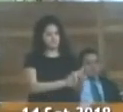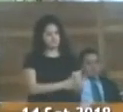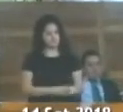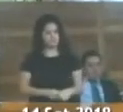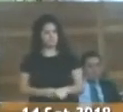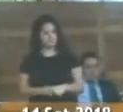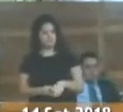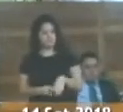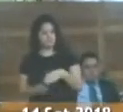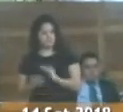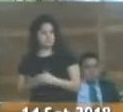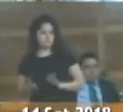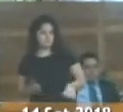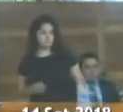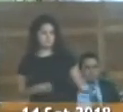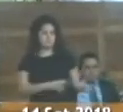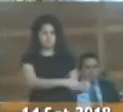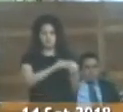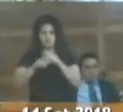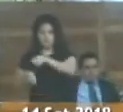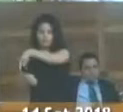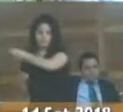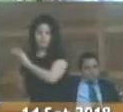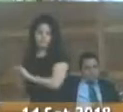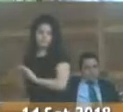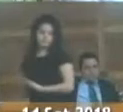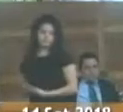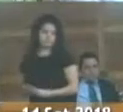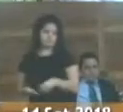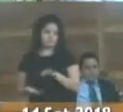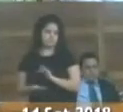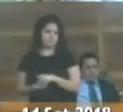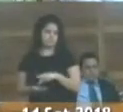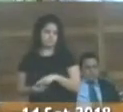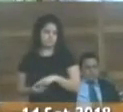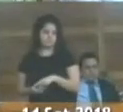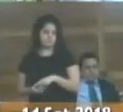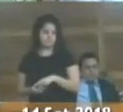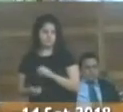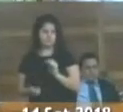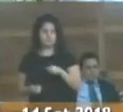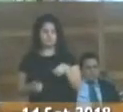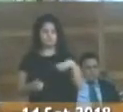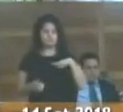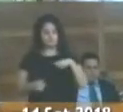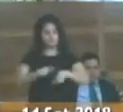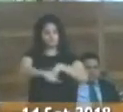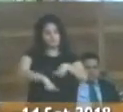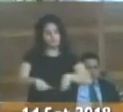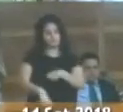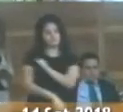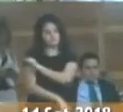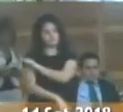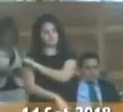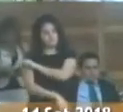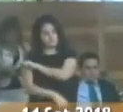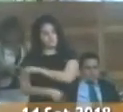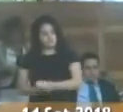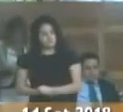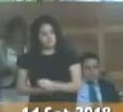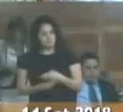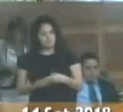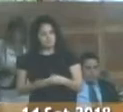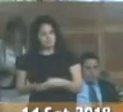lá, eram mandados para outra escola. Na verdade, houve apenas uma troca de alunos. Com isso, o Ministério da